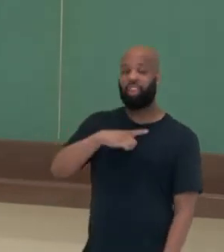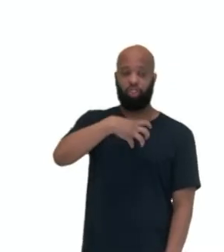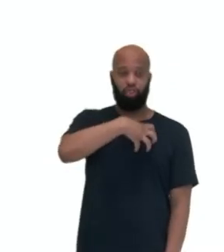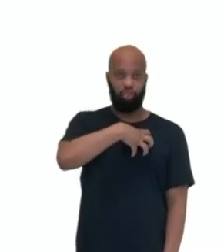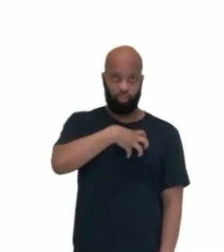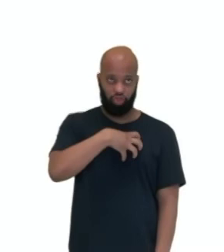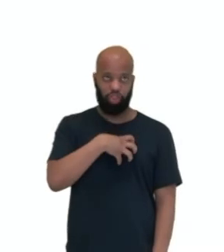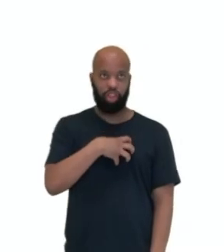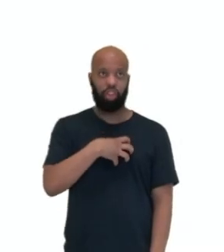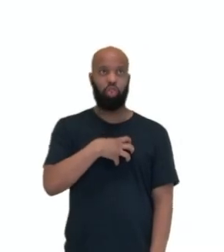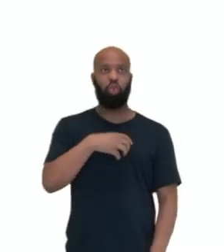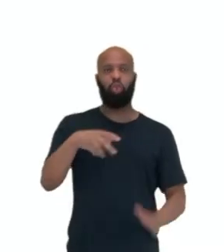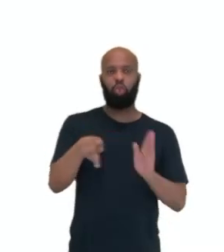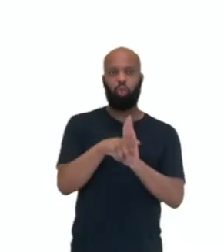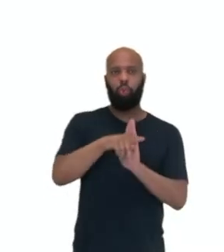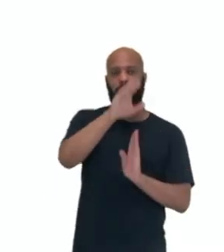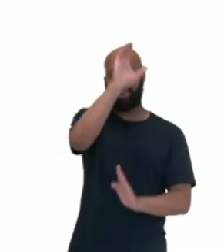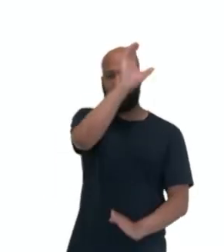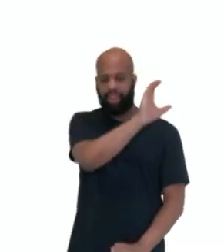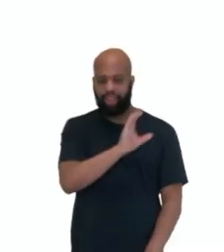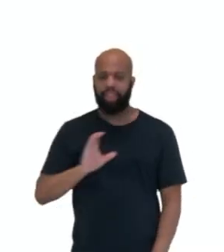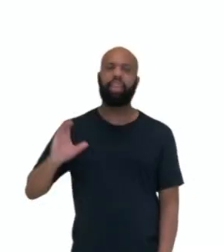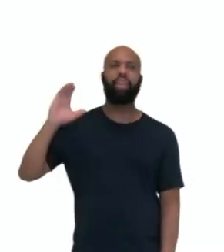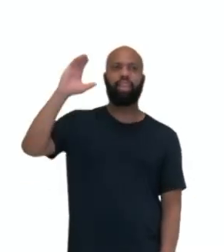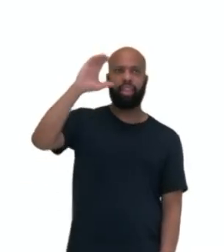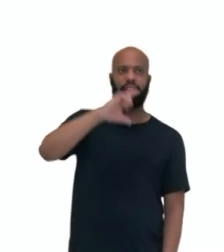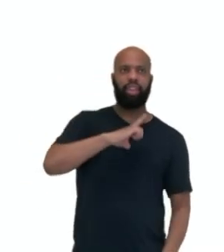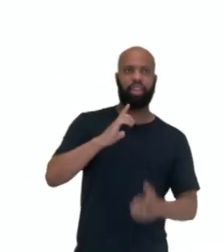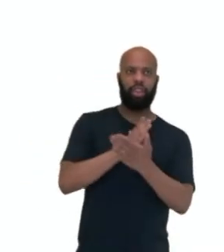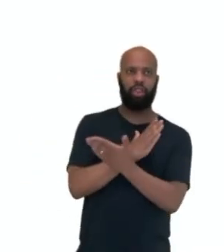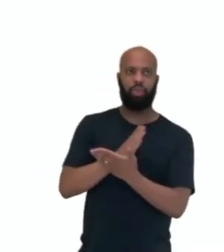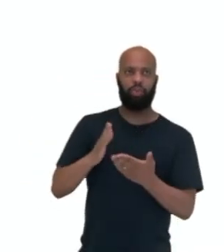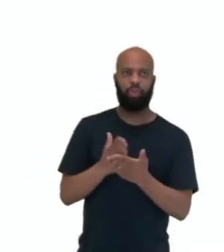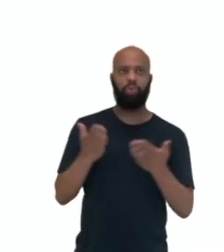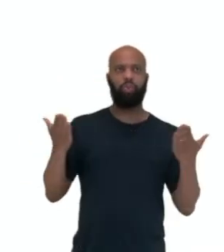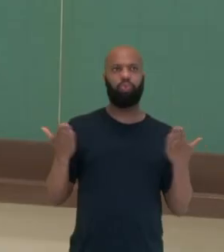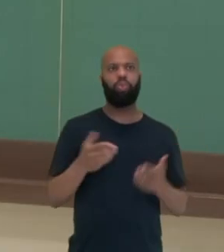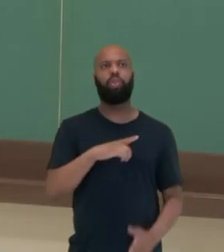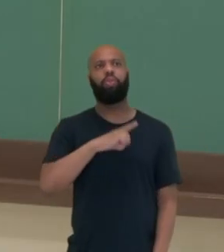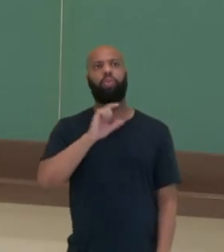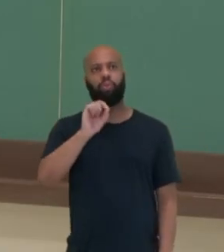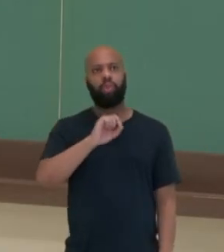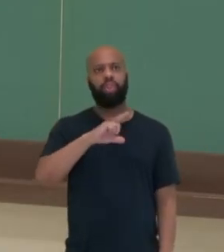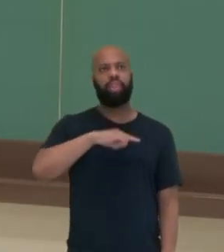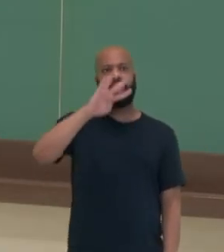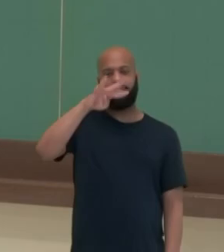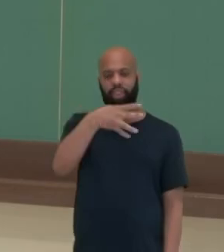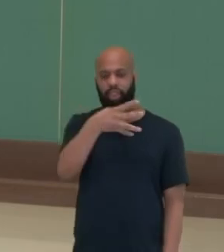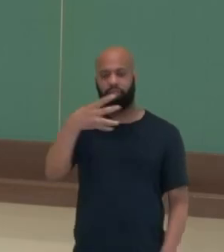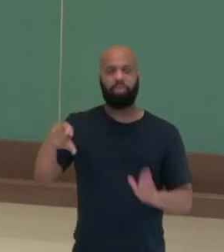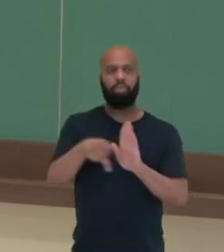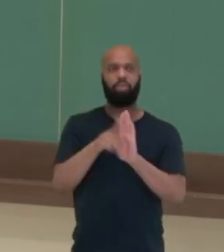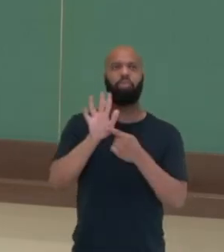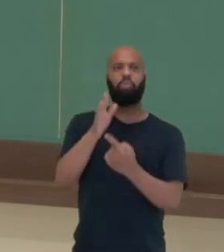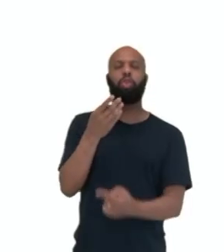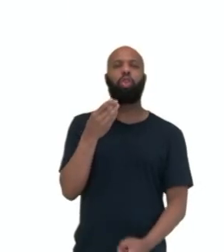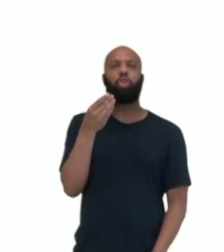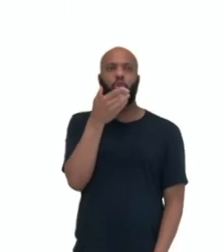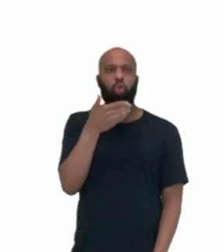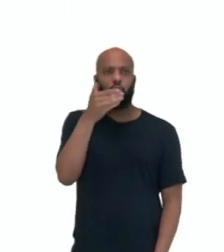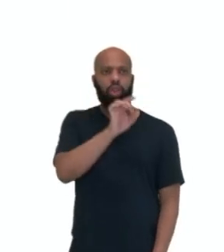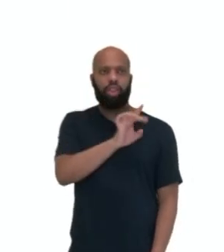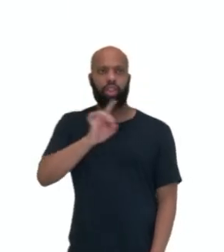químicas da sacarina, do ciclamato de sódio e do aspartame. E aqui nós temos o grau de doçura de cada um. Veja a